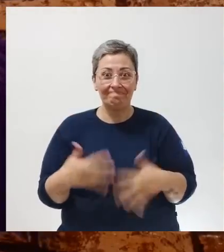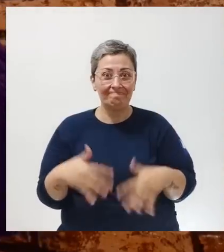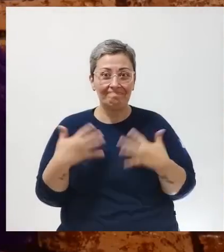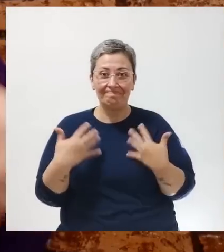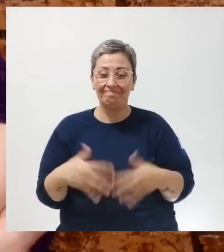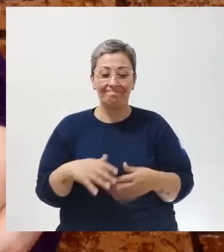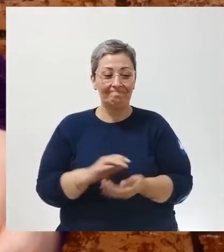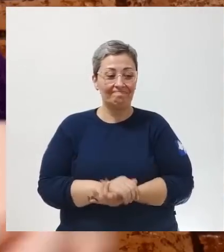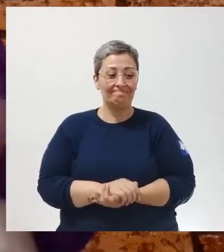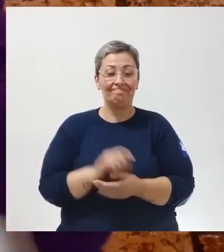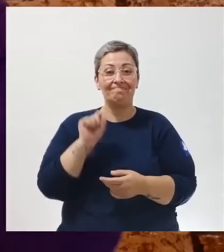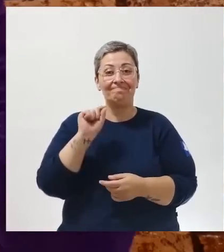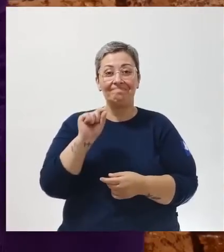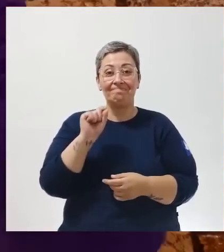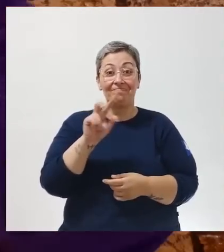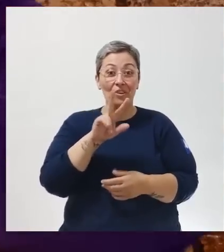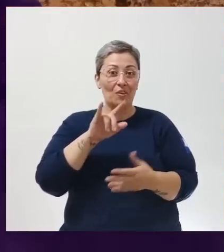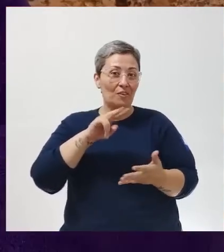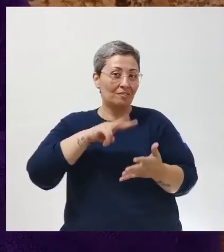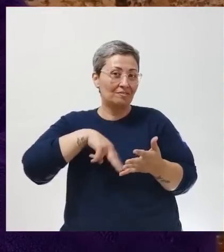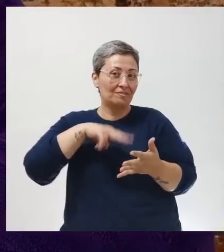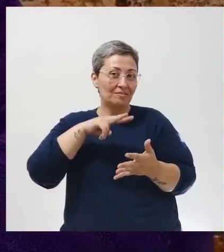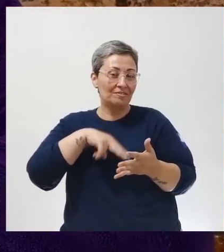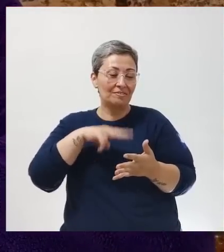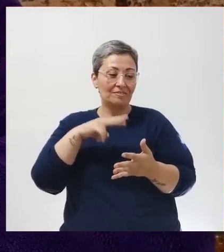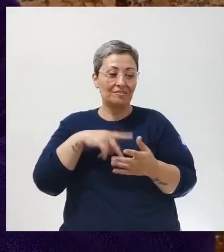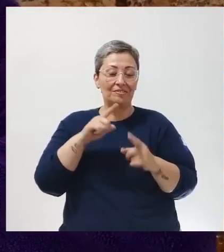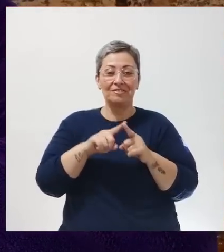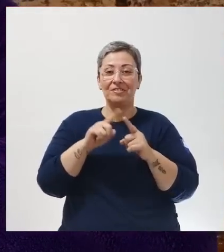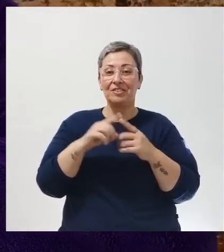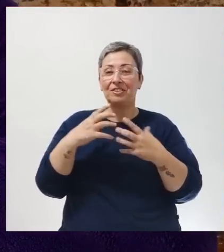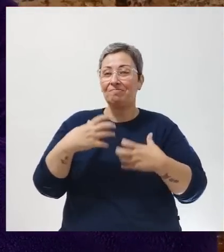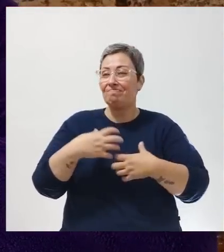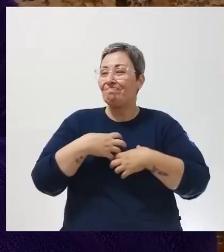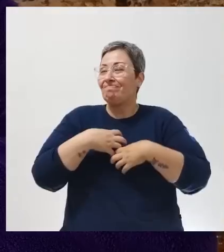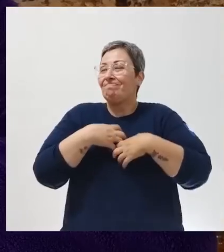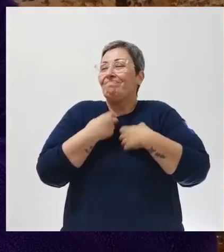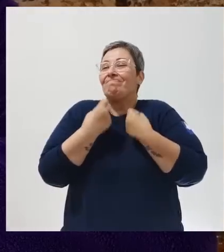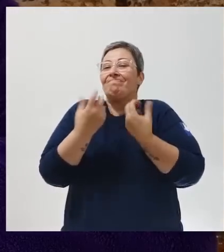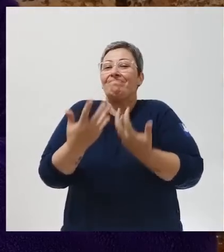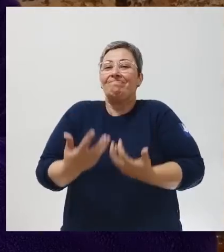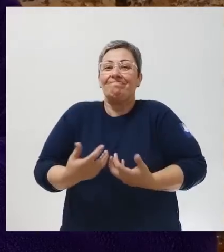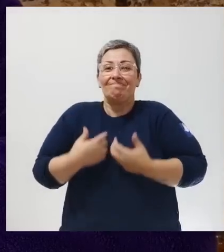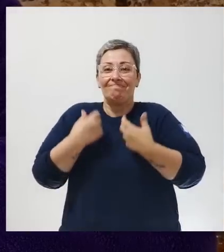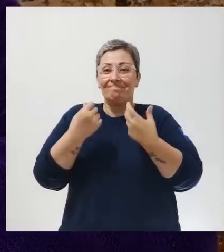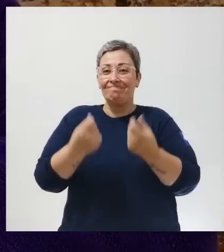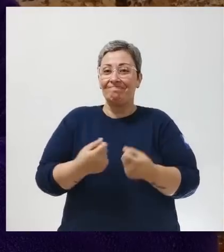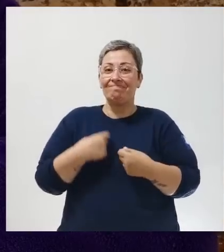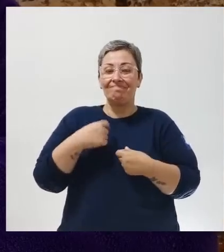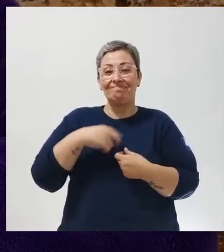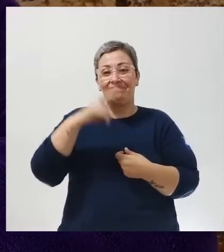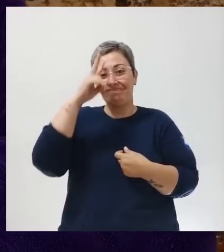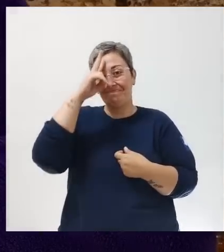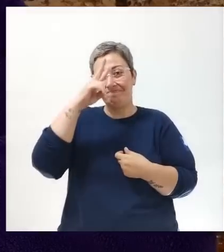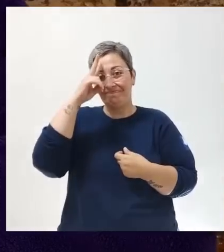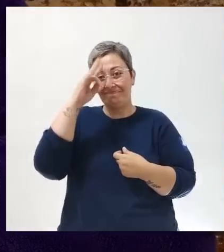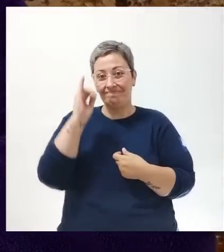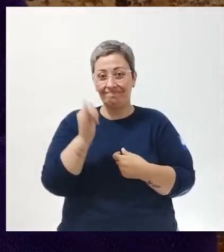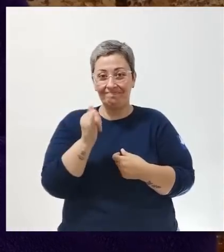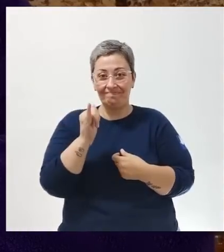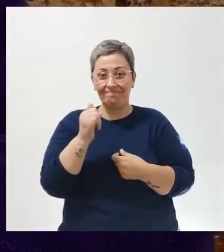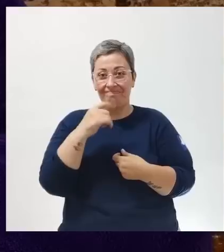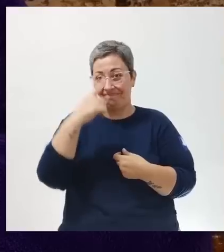tanto que eu vou ler com todo o meu amor o conto